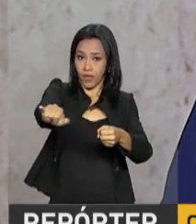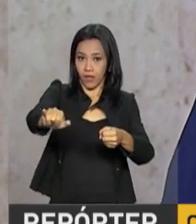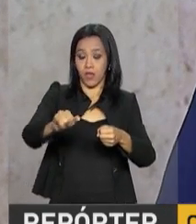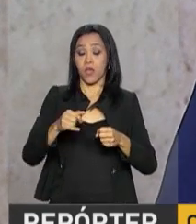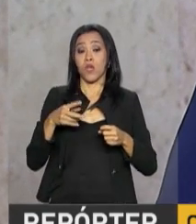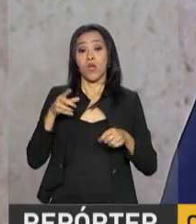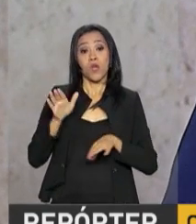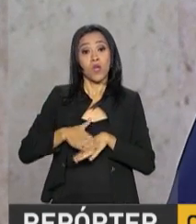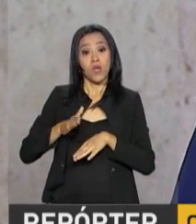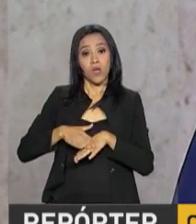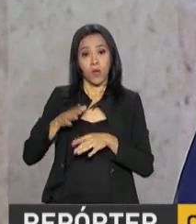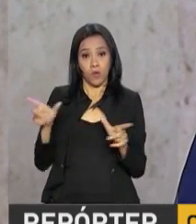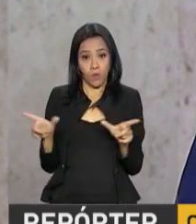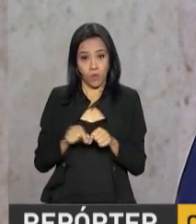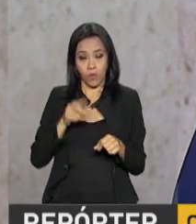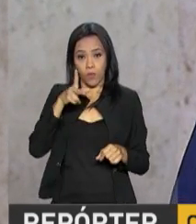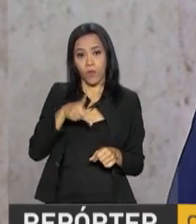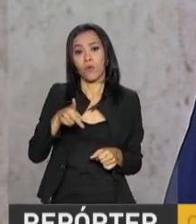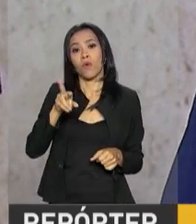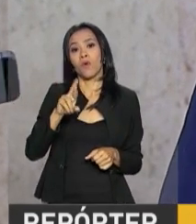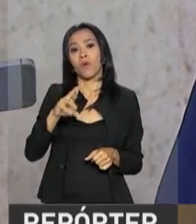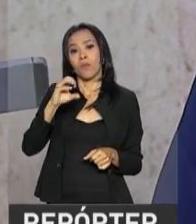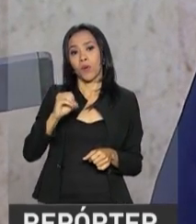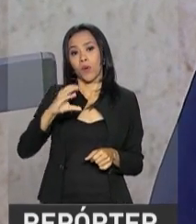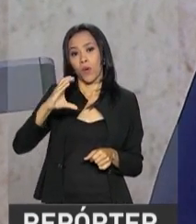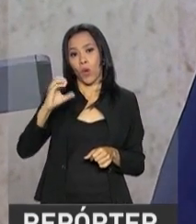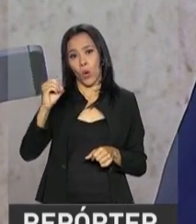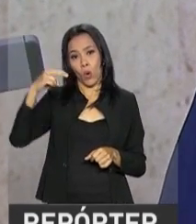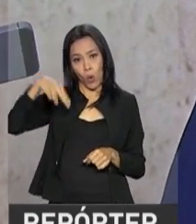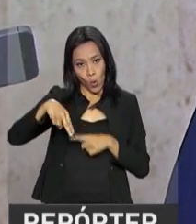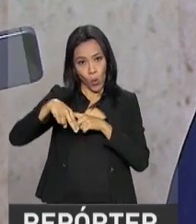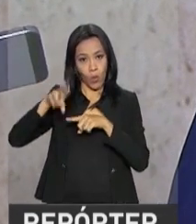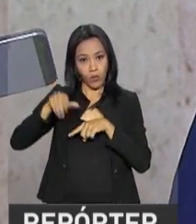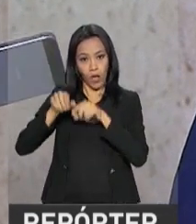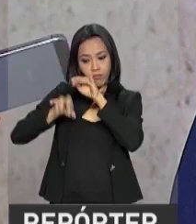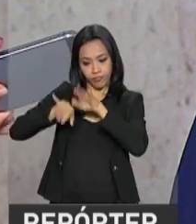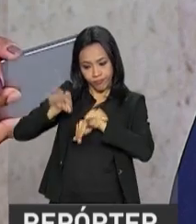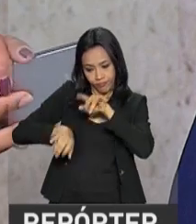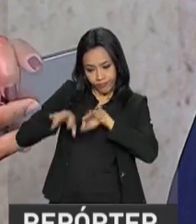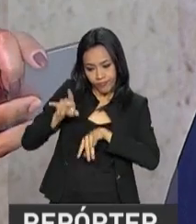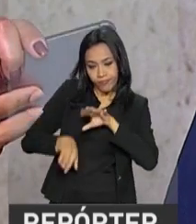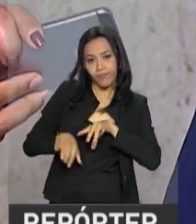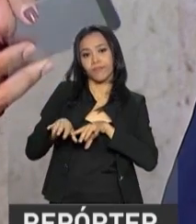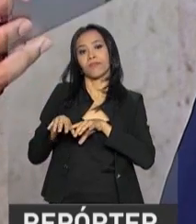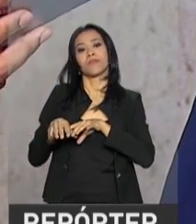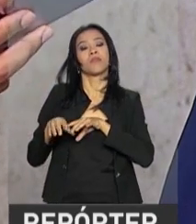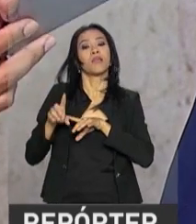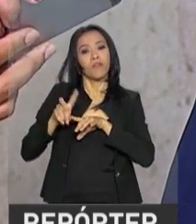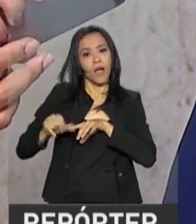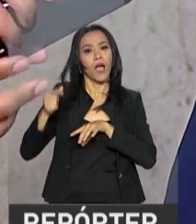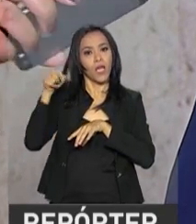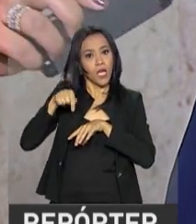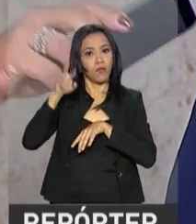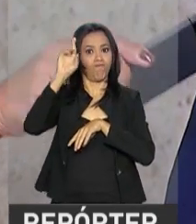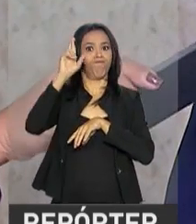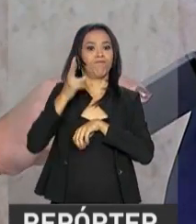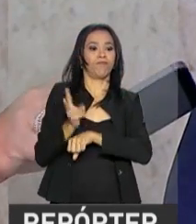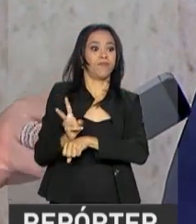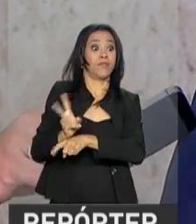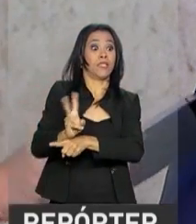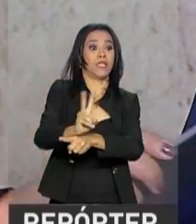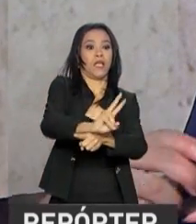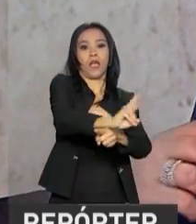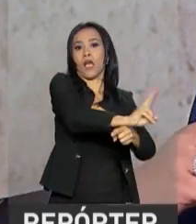inclusive e editando medida eh e vai fazer fiscalização no sentido de